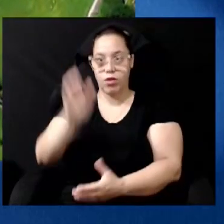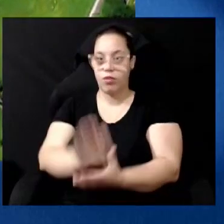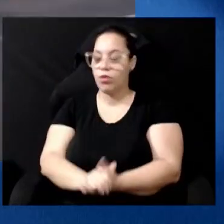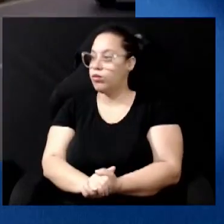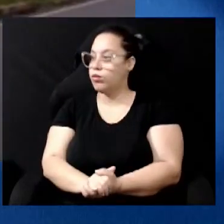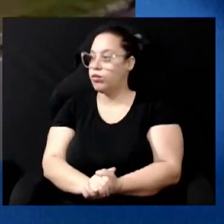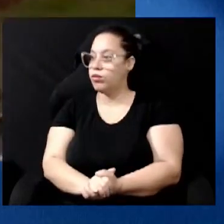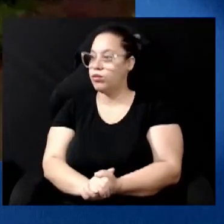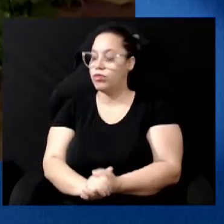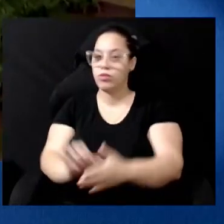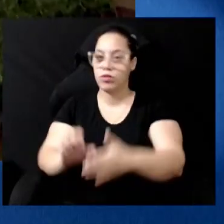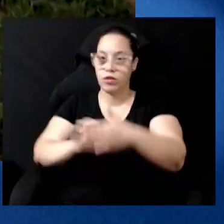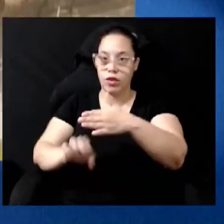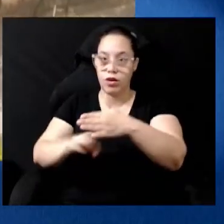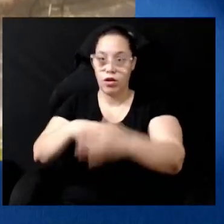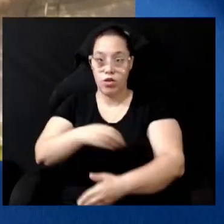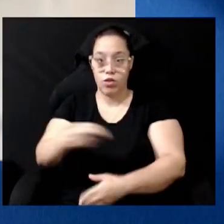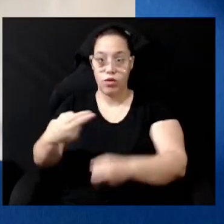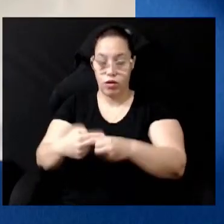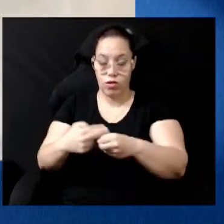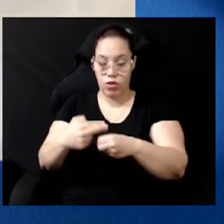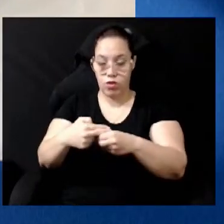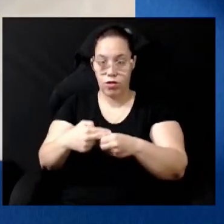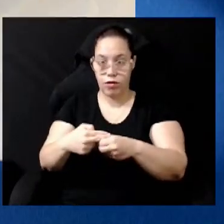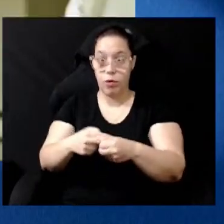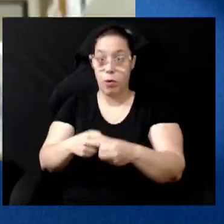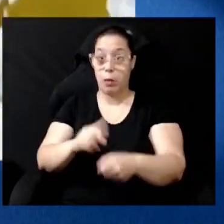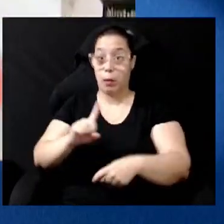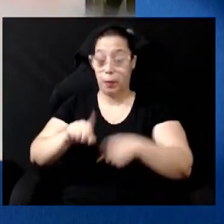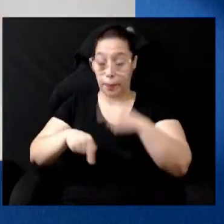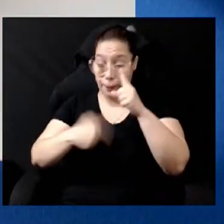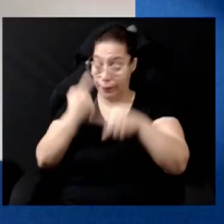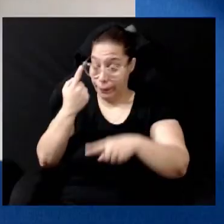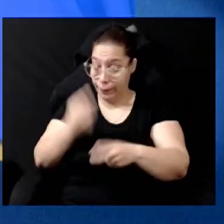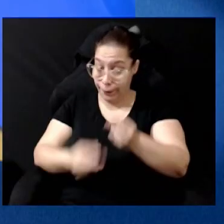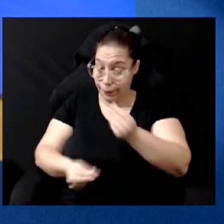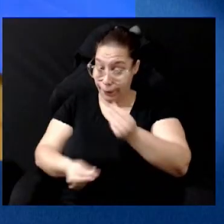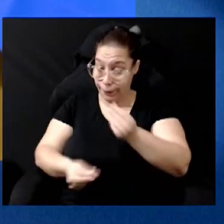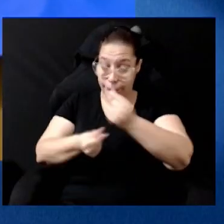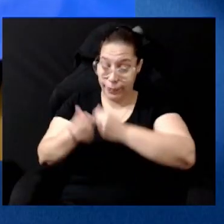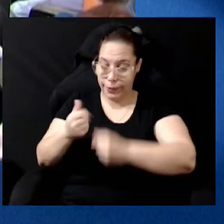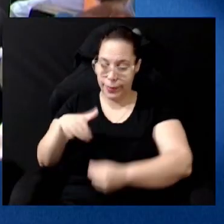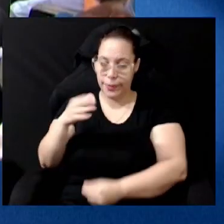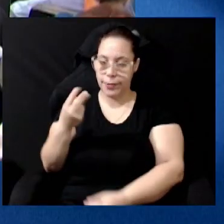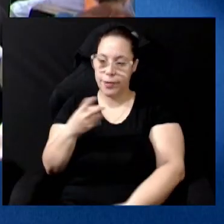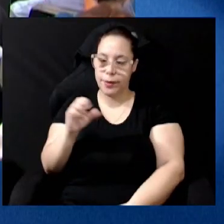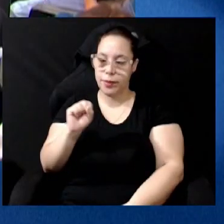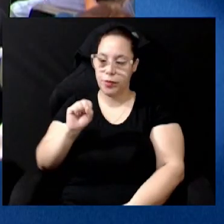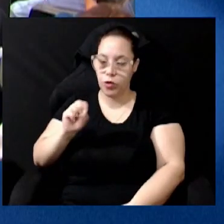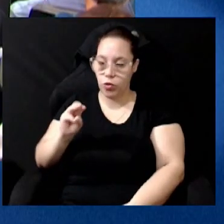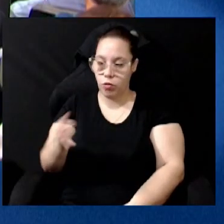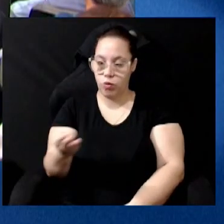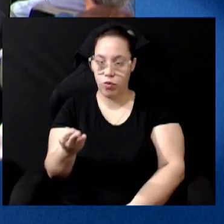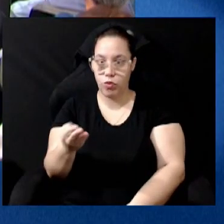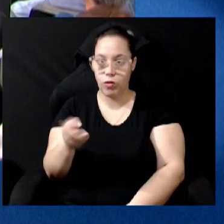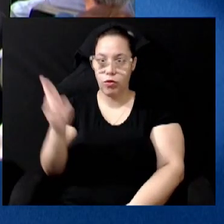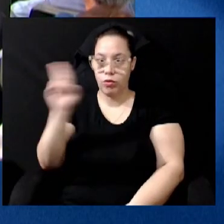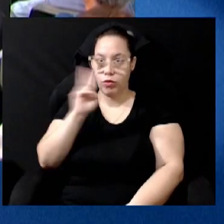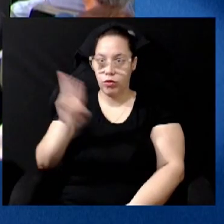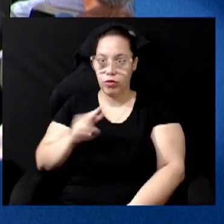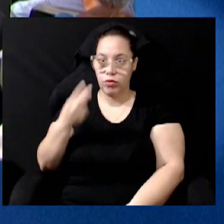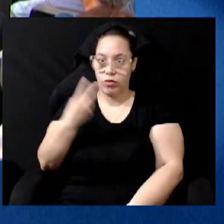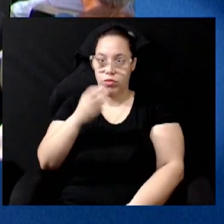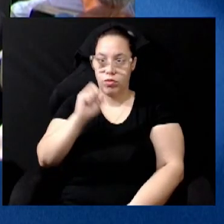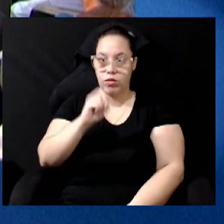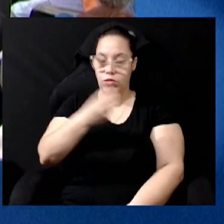empresas filhas da Unicamp batem recorde no faturamento com mais de 28 bilhões de reais em